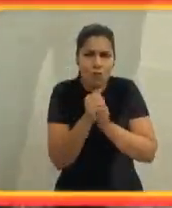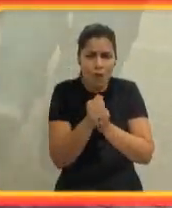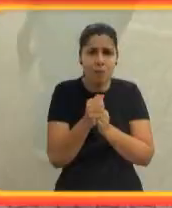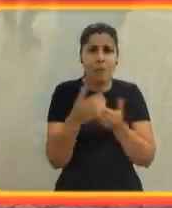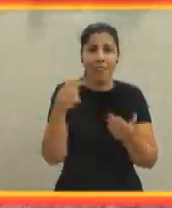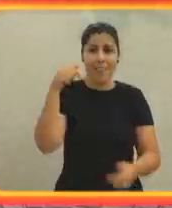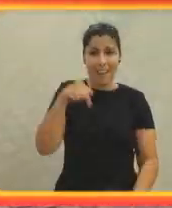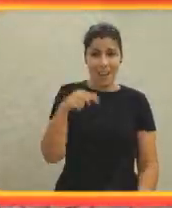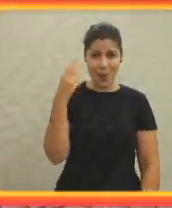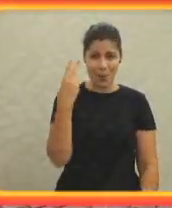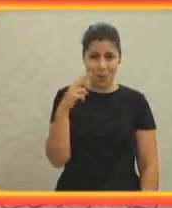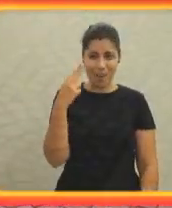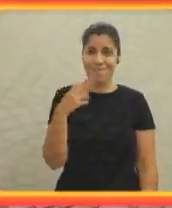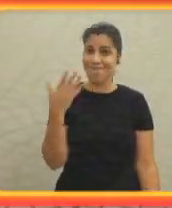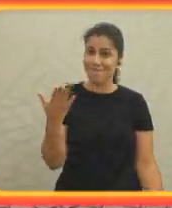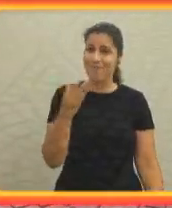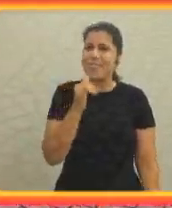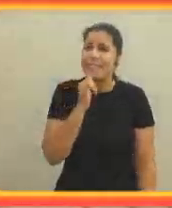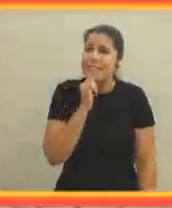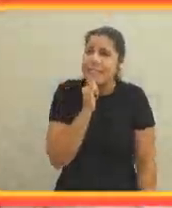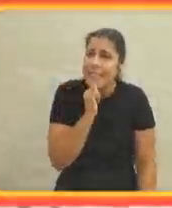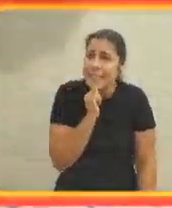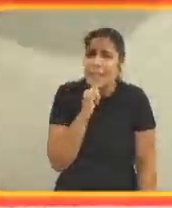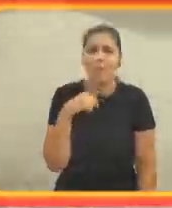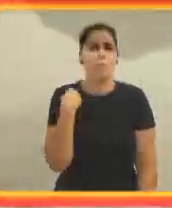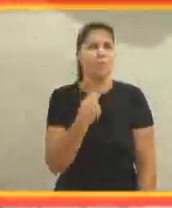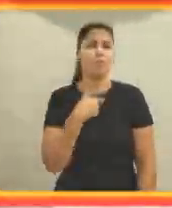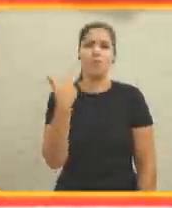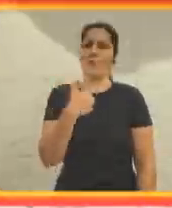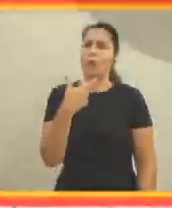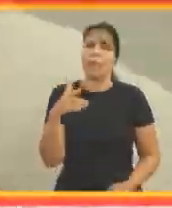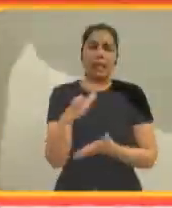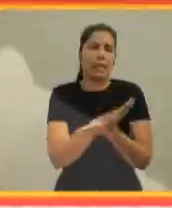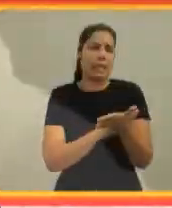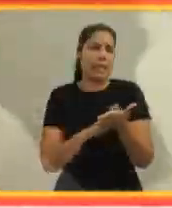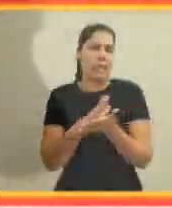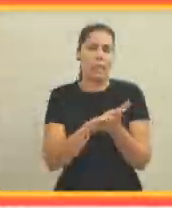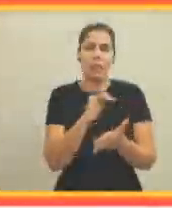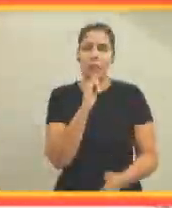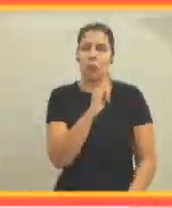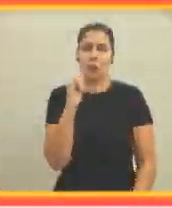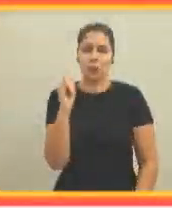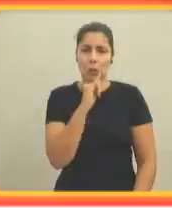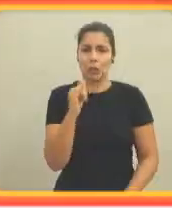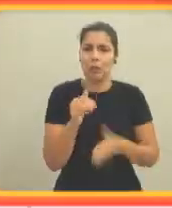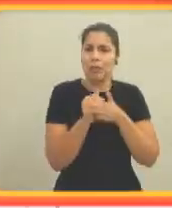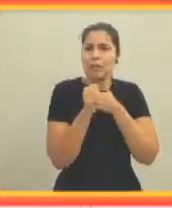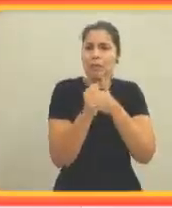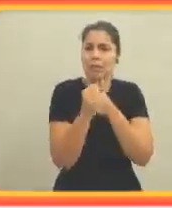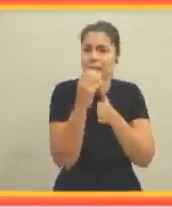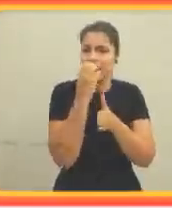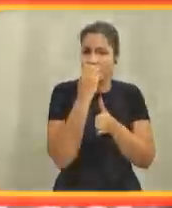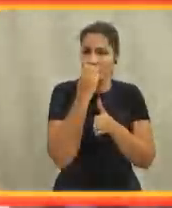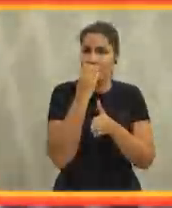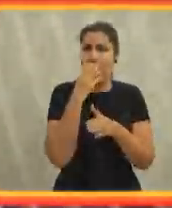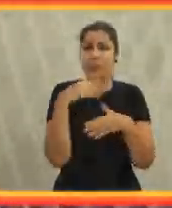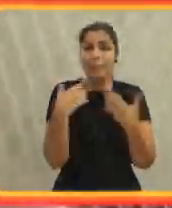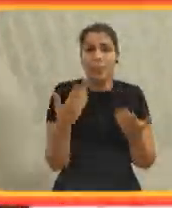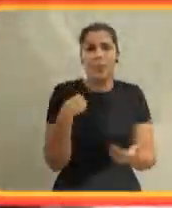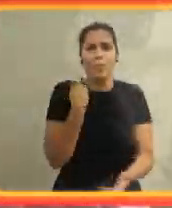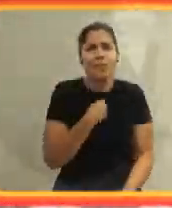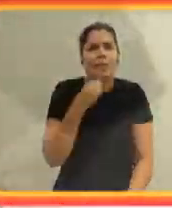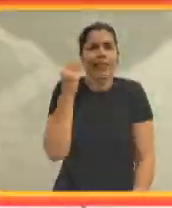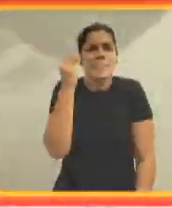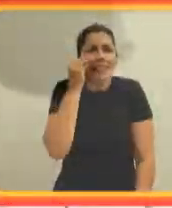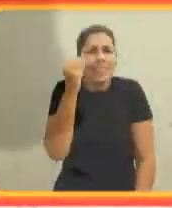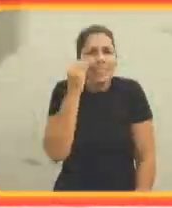Fundapaz trazemos um técnico do exterior para preparar os primeiros filhotes como cães guia. Pois no Uruguai, infelizmente, ainda não temos nenhum instrutor